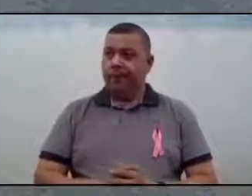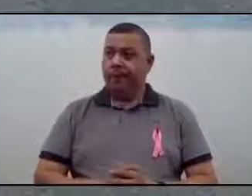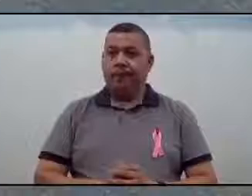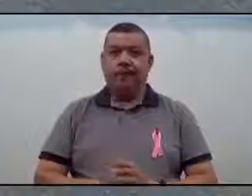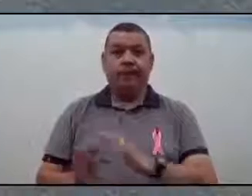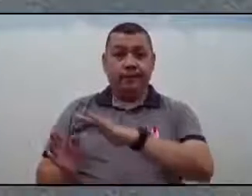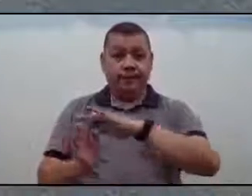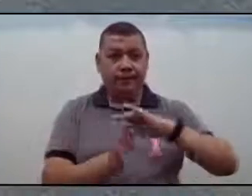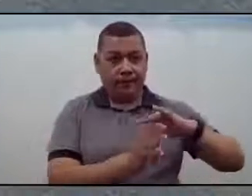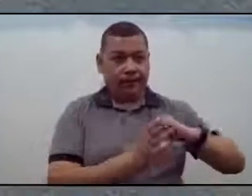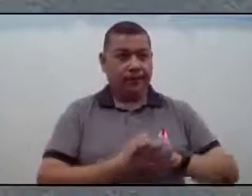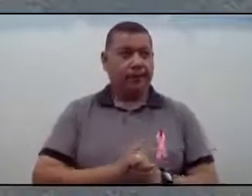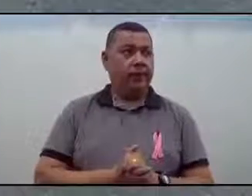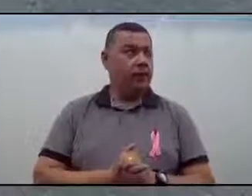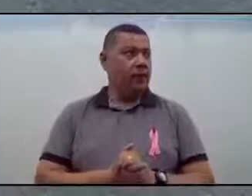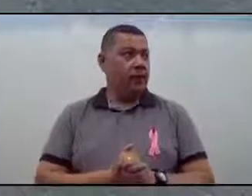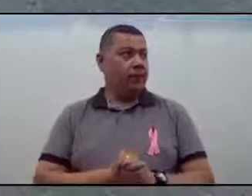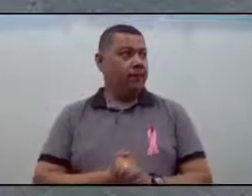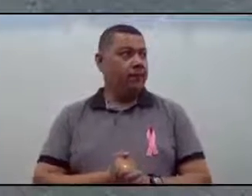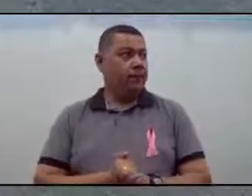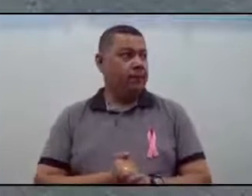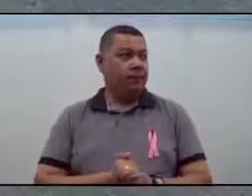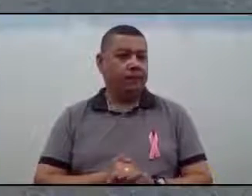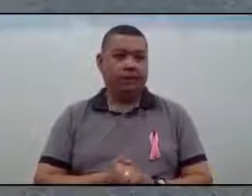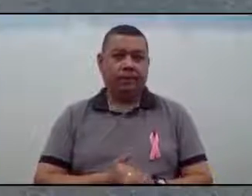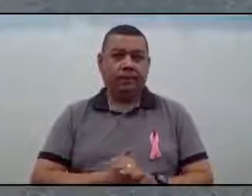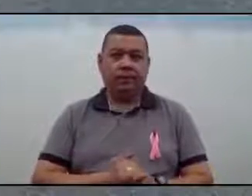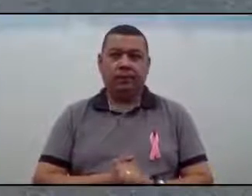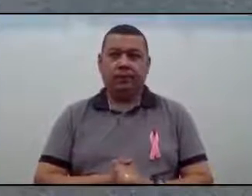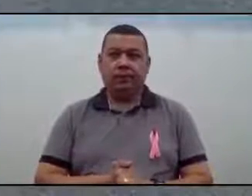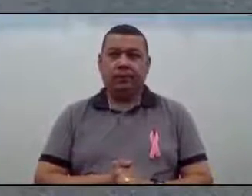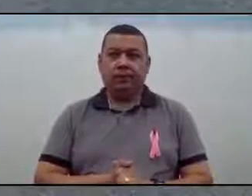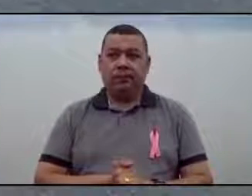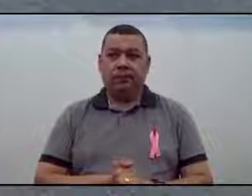Outra situação que,